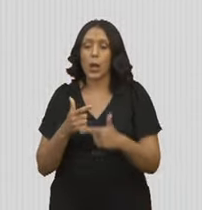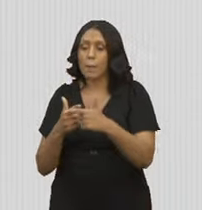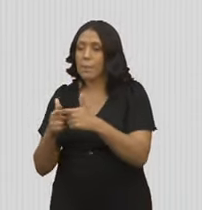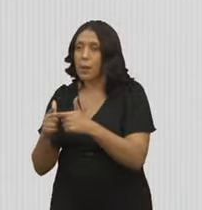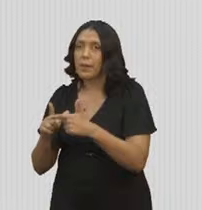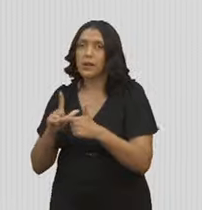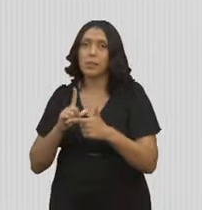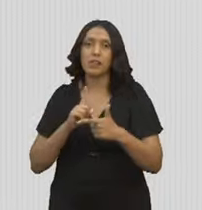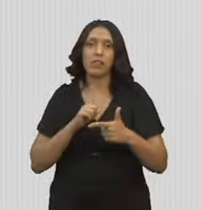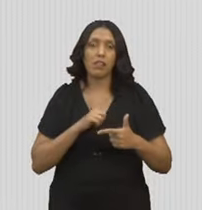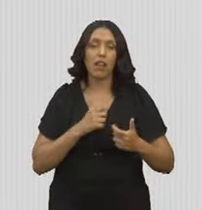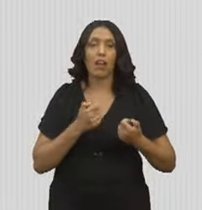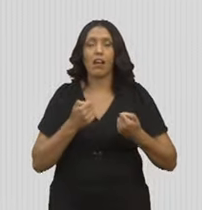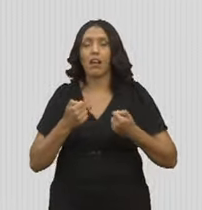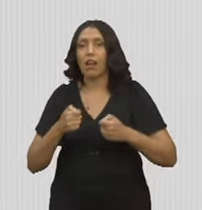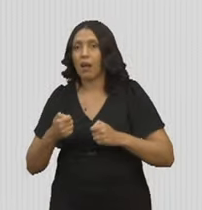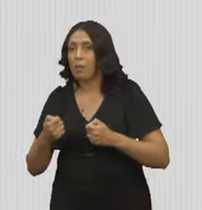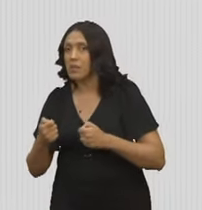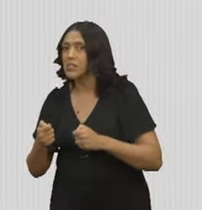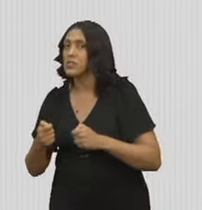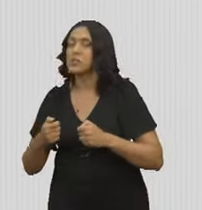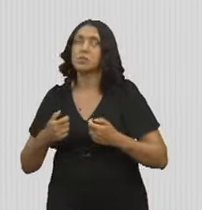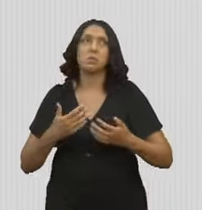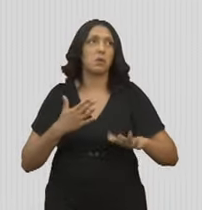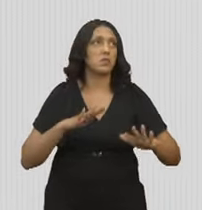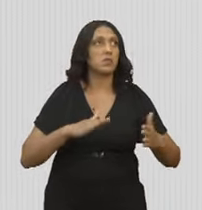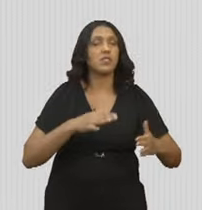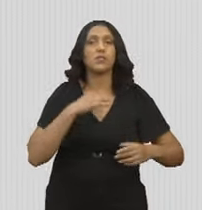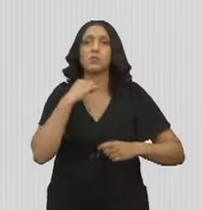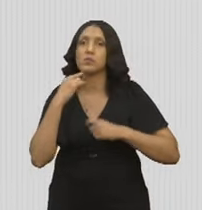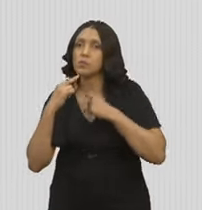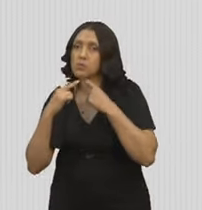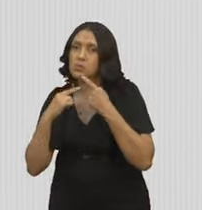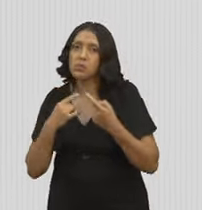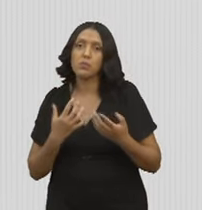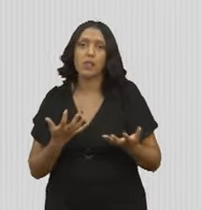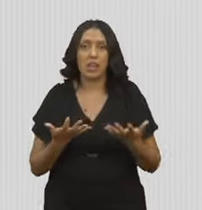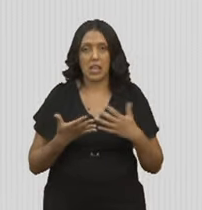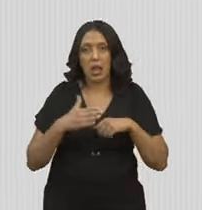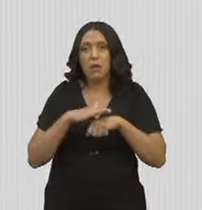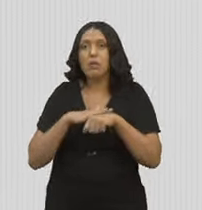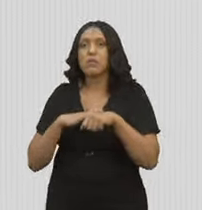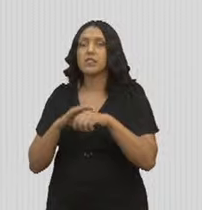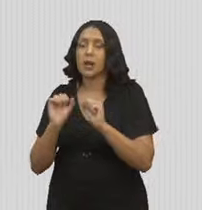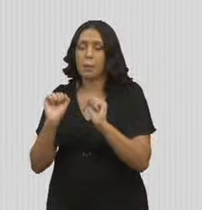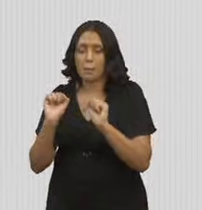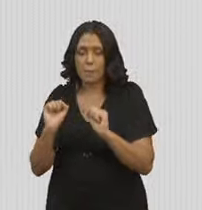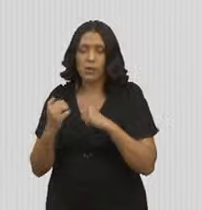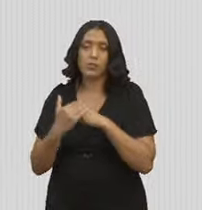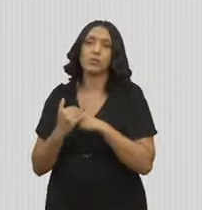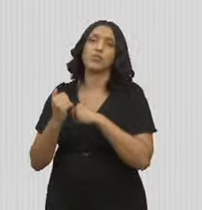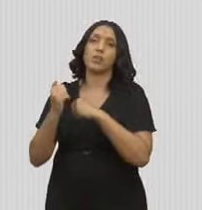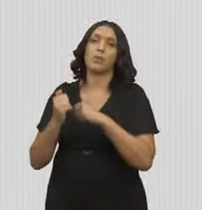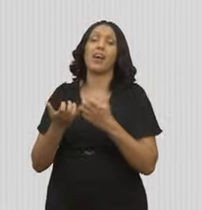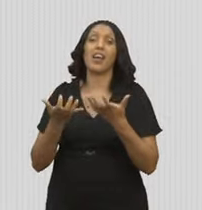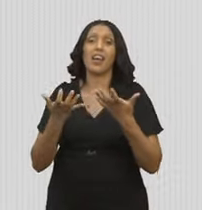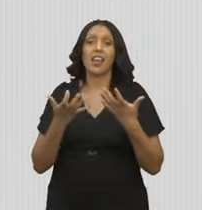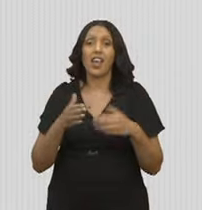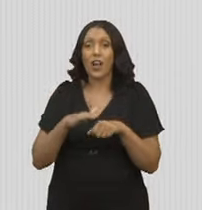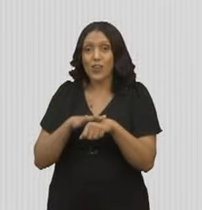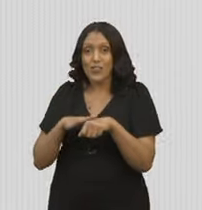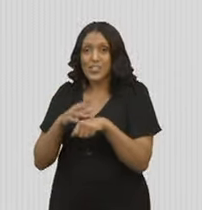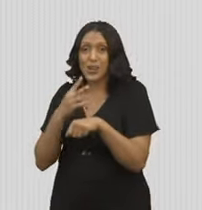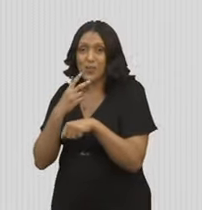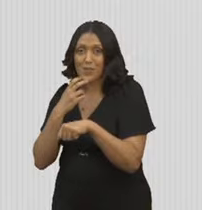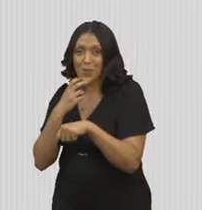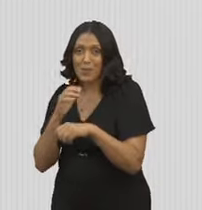coisa, uma dúvida existencial, quer conversar com o vereador, quer mandar uma mensagem aqui para o Valmir, que já está olhando para o cronômetro, manda para mim que eu